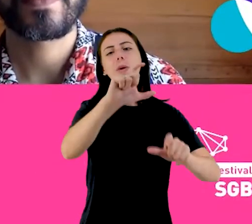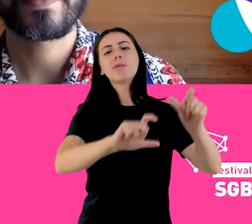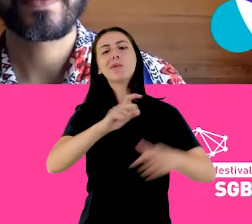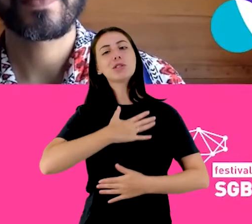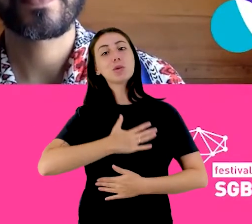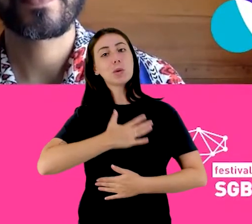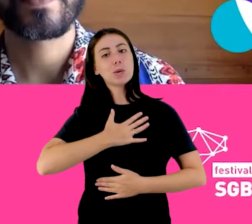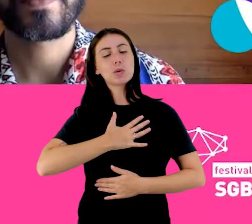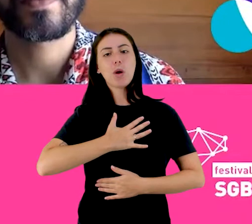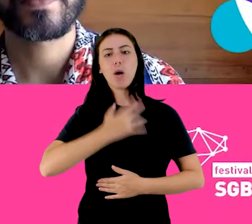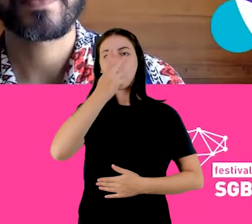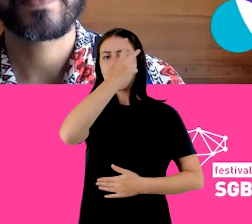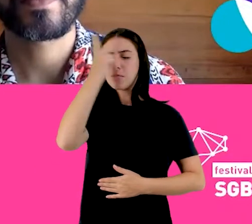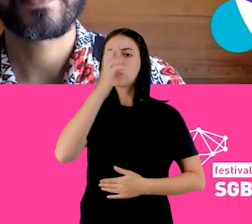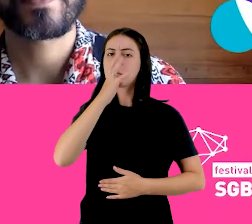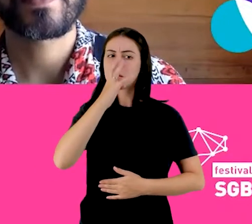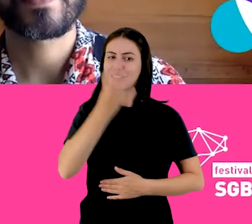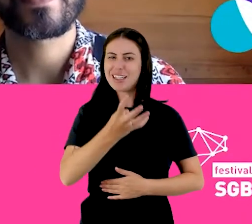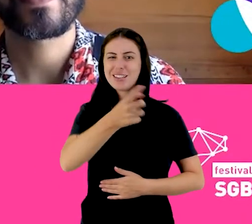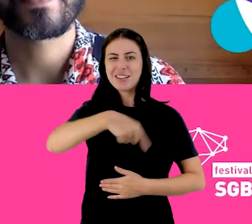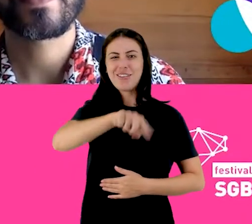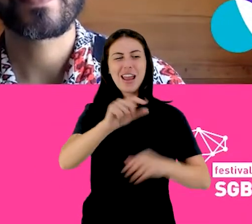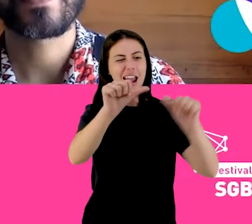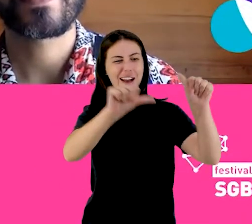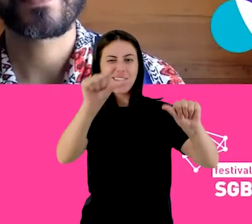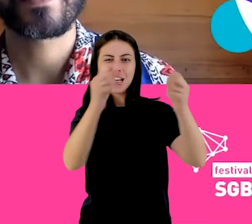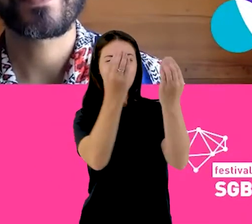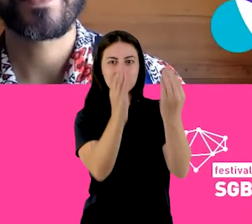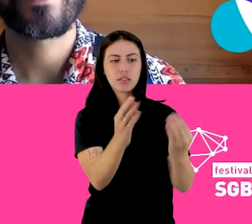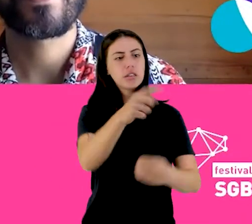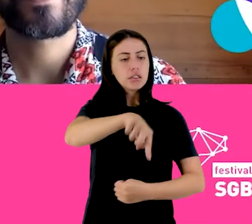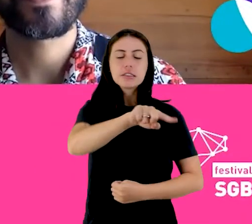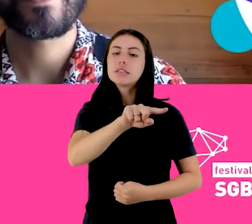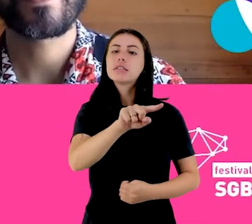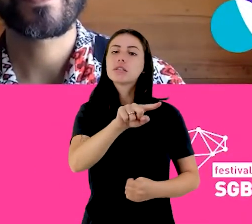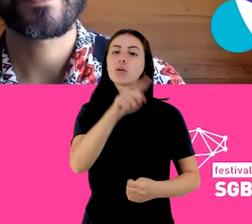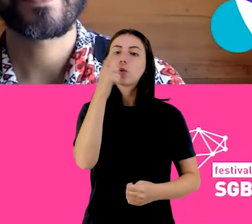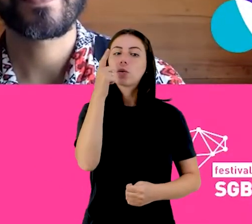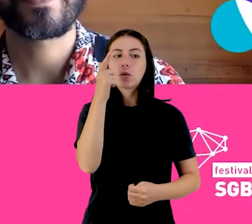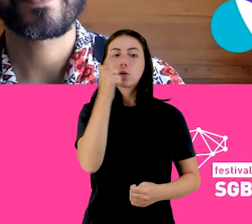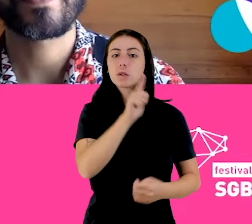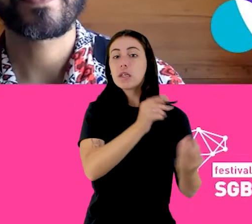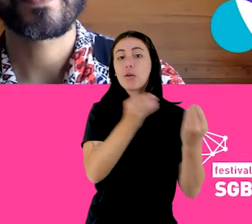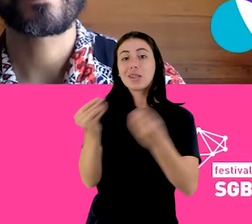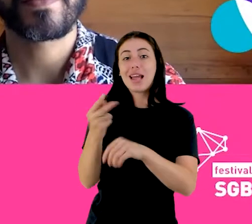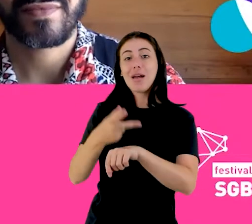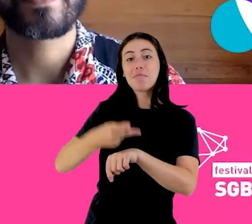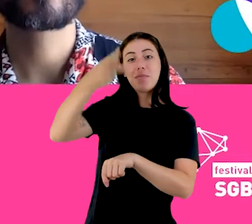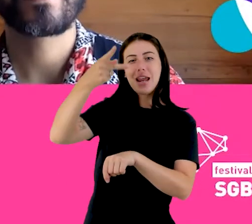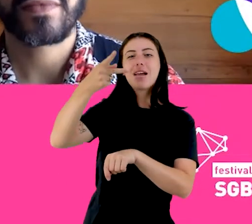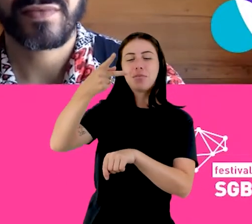Então, a gente imaginava que em algum momento ia sair. Vou te dizer que, no geral, o filme foi muito bem recebido pela crítica,